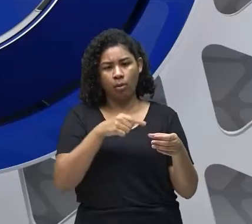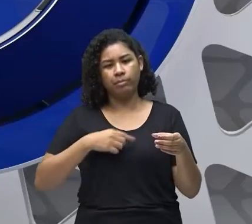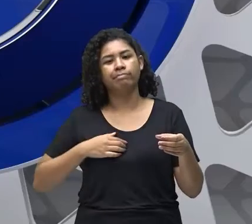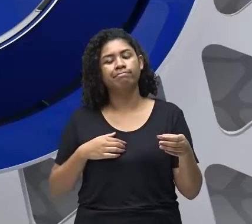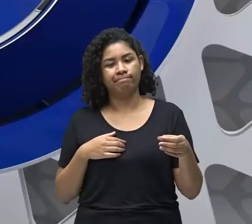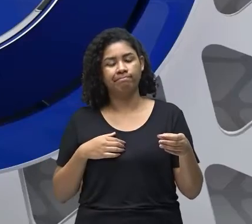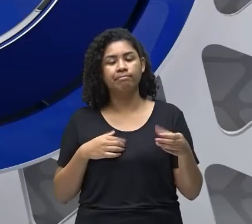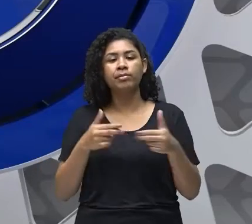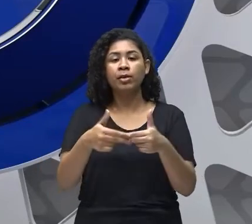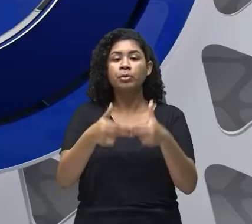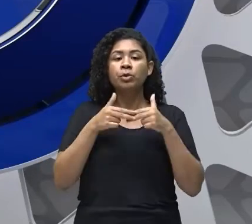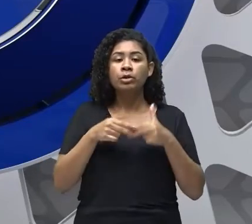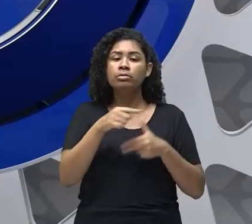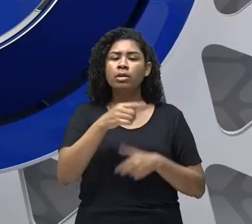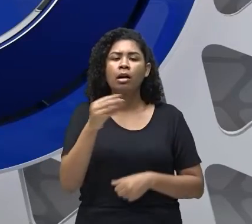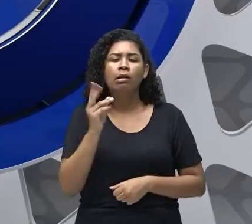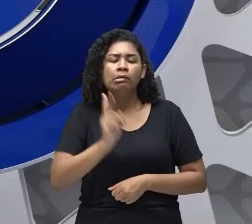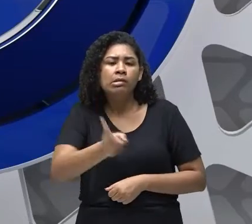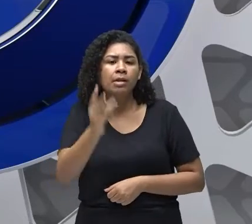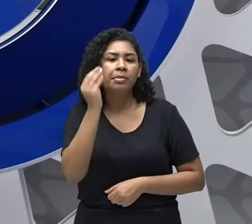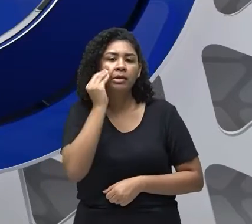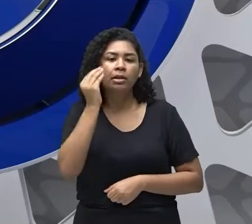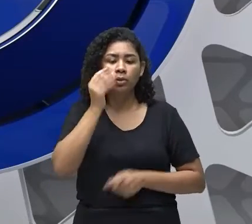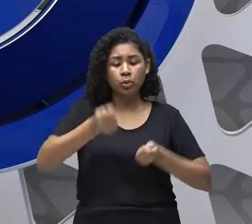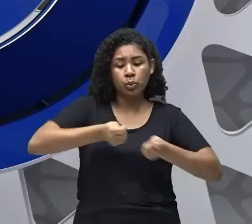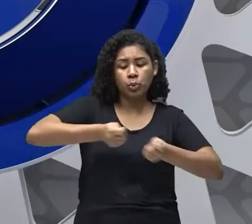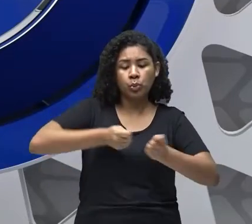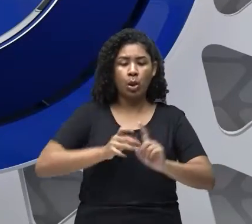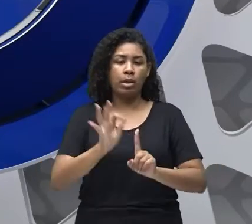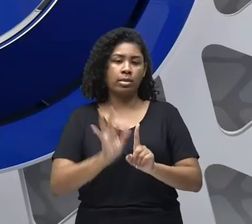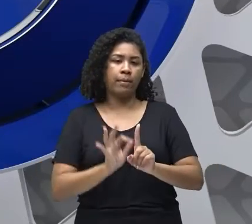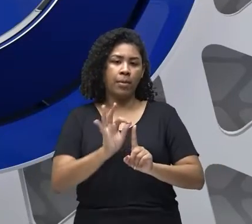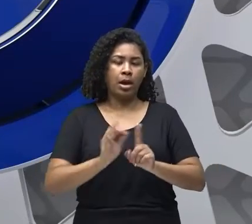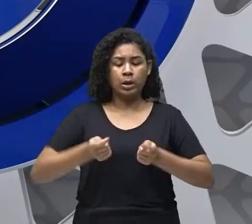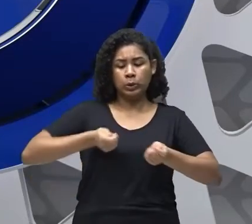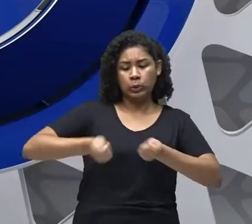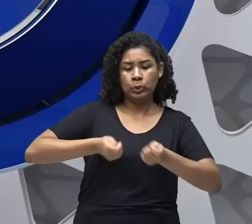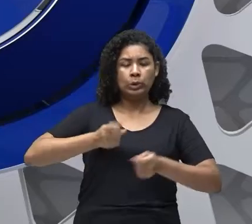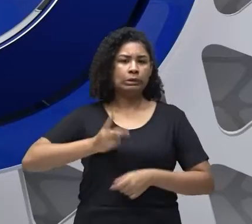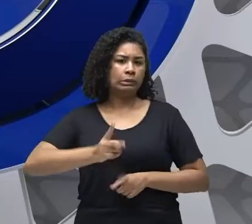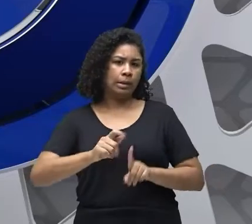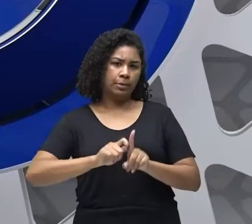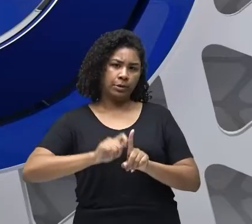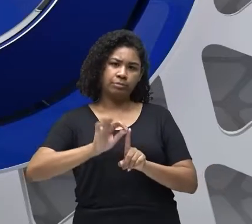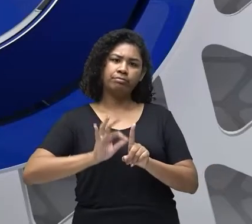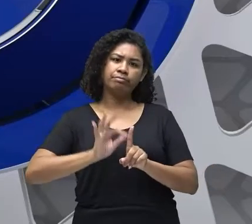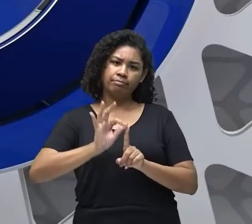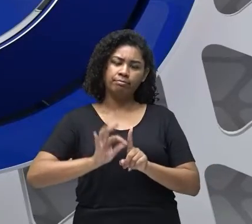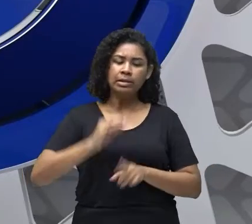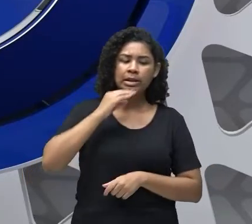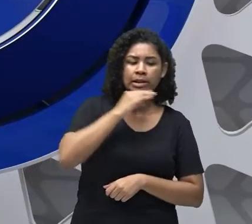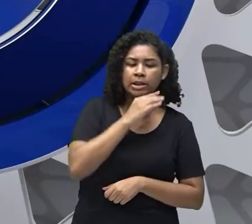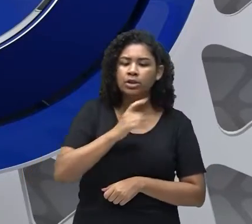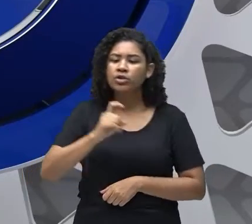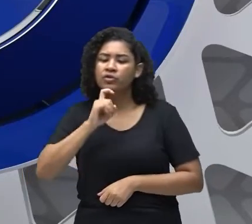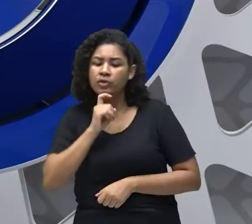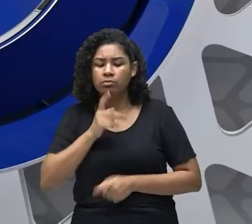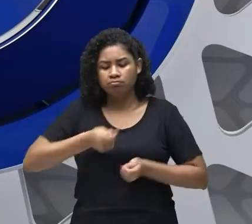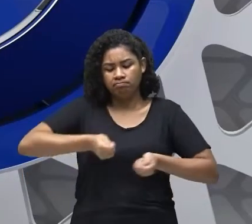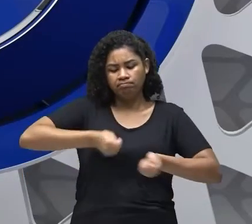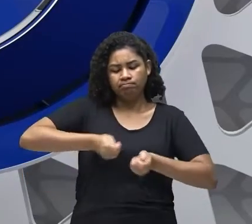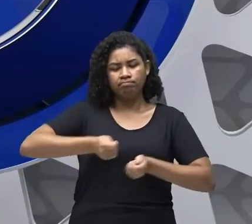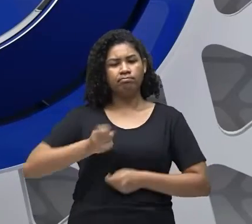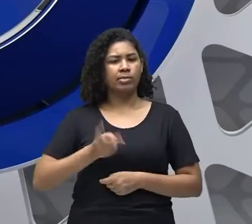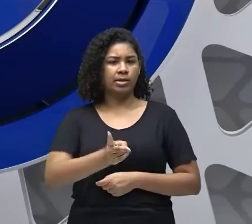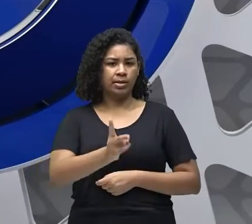aí ela tenta sempre igualar, né, a temperatura do quente com o frio. Ela ocorre essa troca ali de calor,